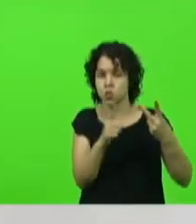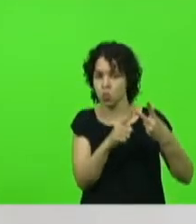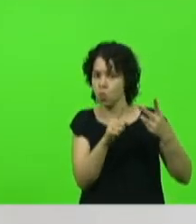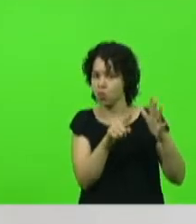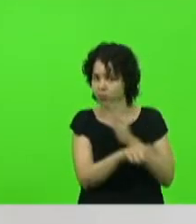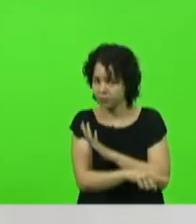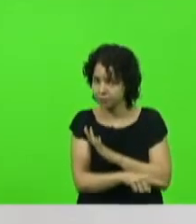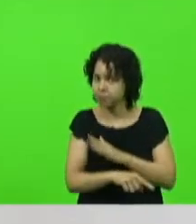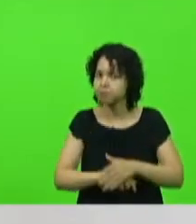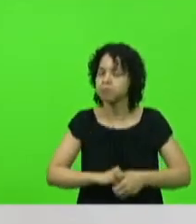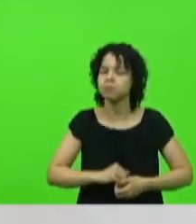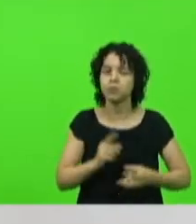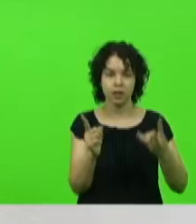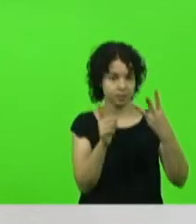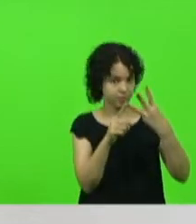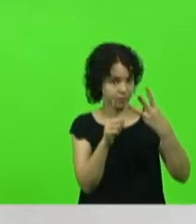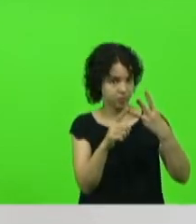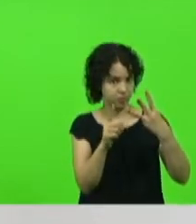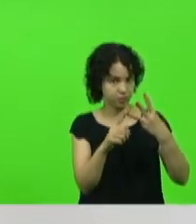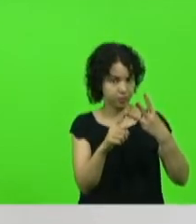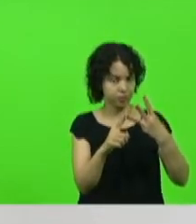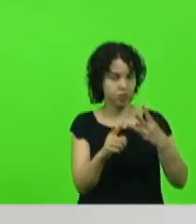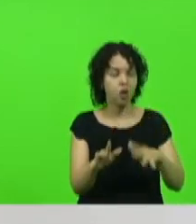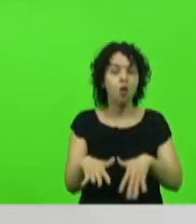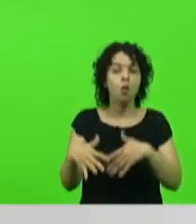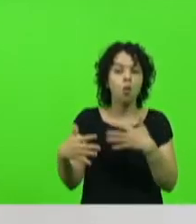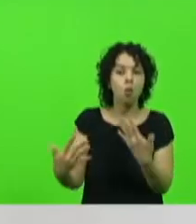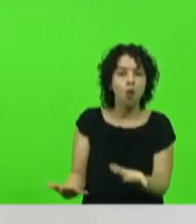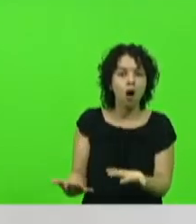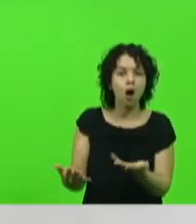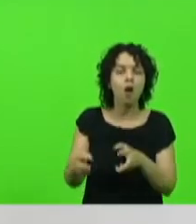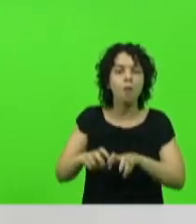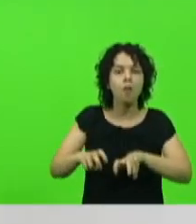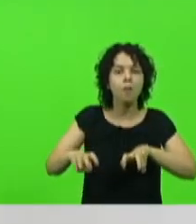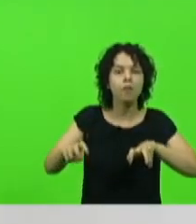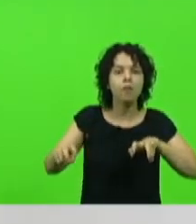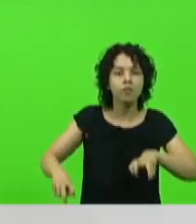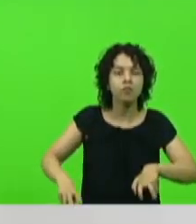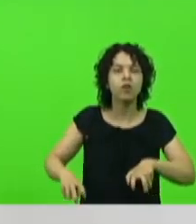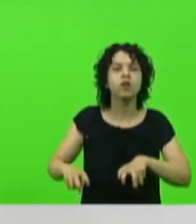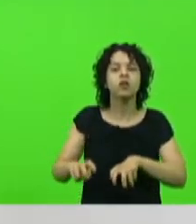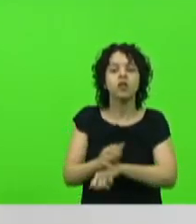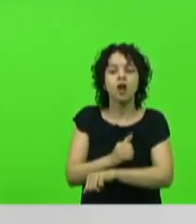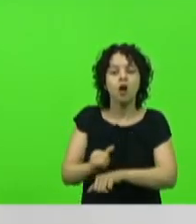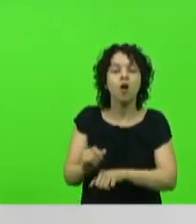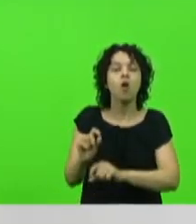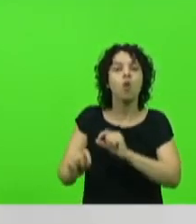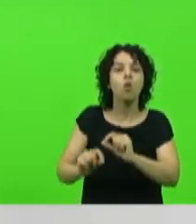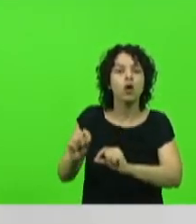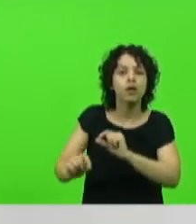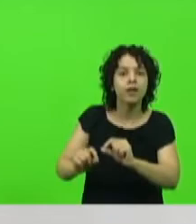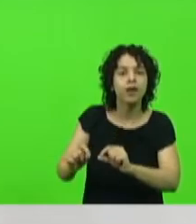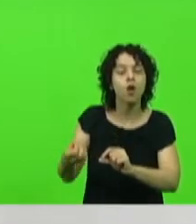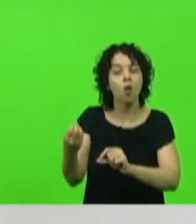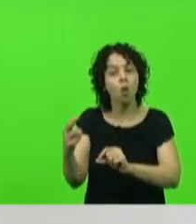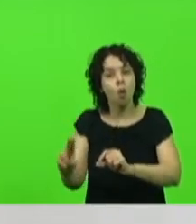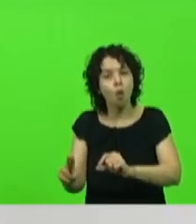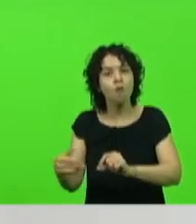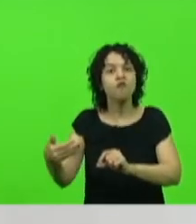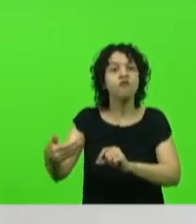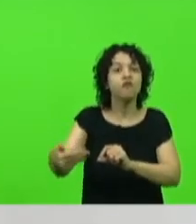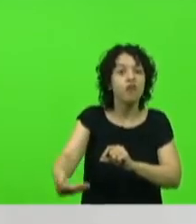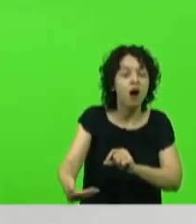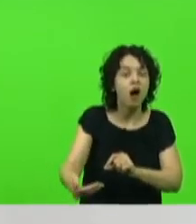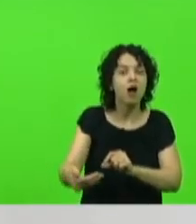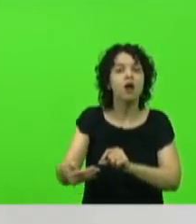terceira. Quais as providências da mesa desta casa está tomando ou irá tomar para que situações